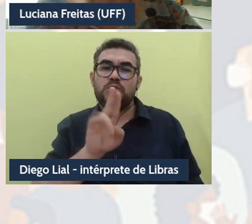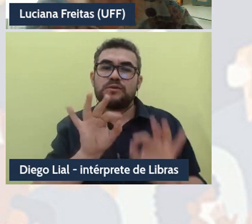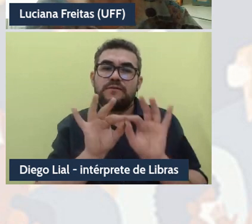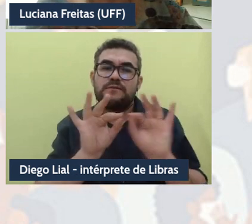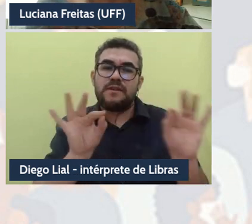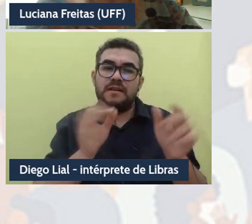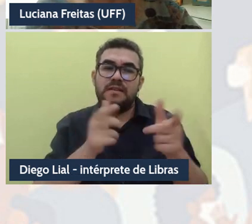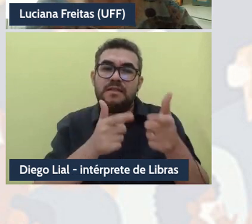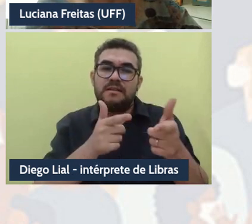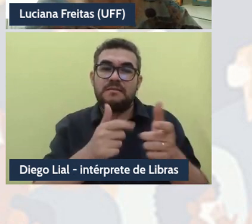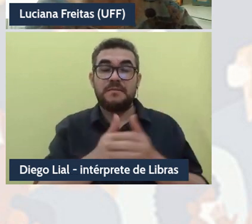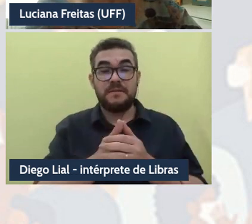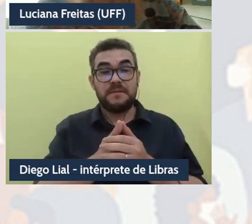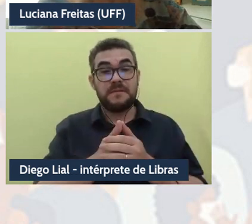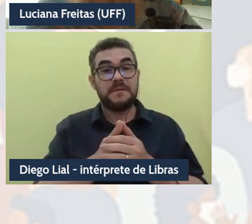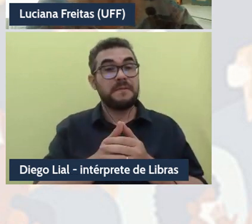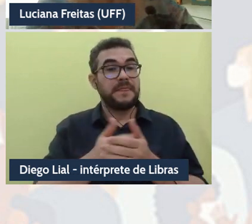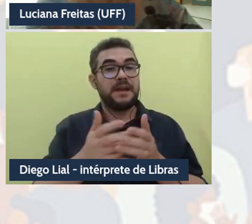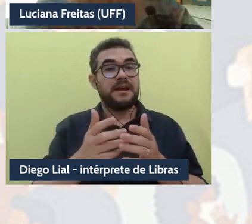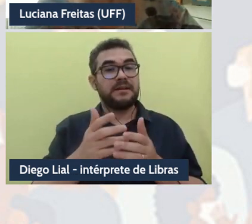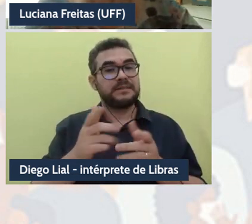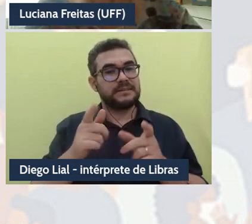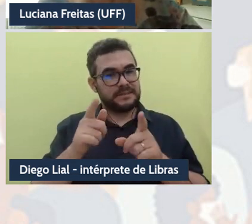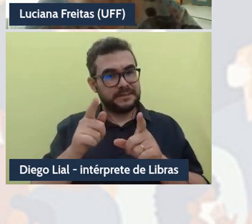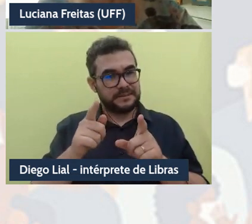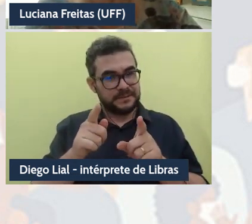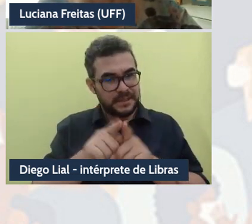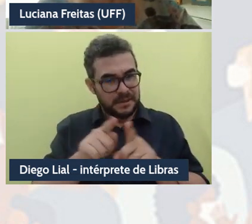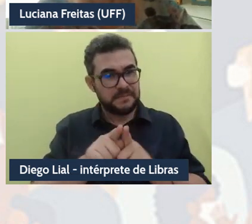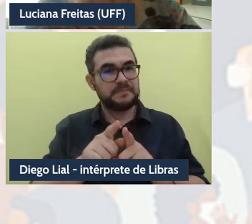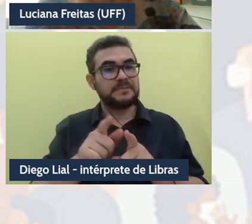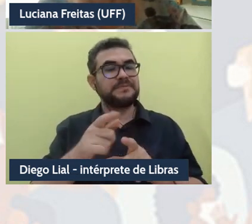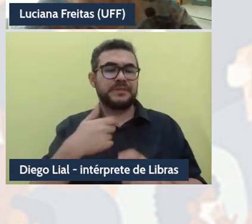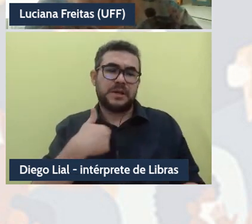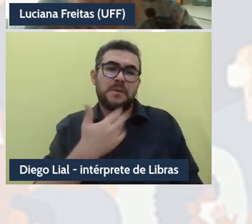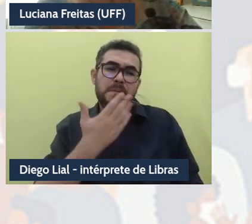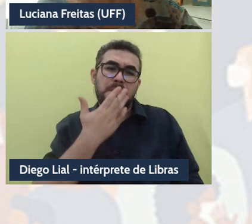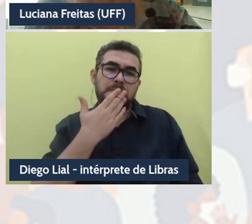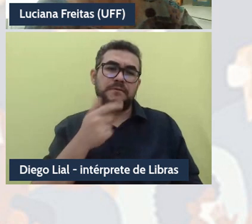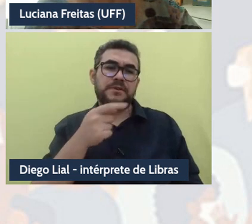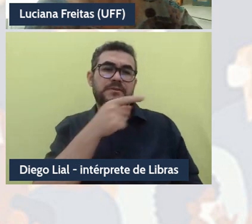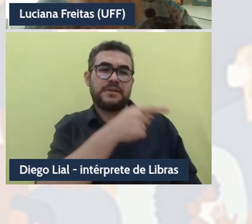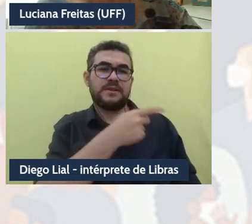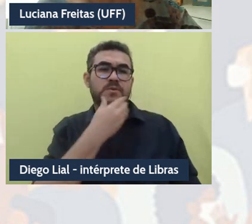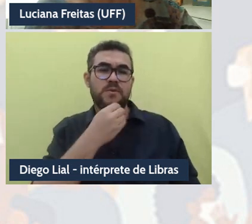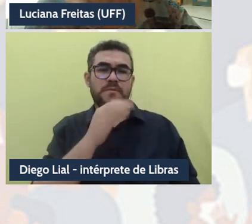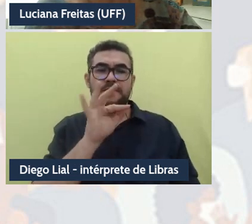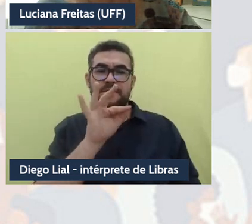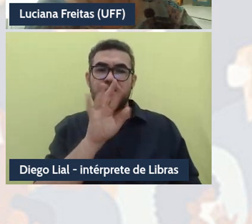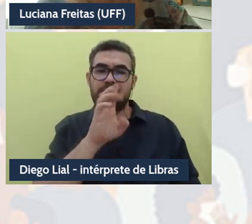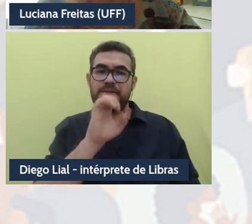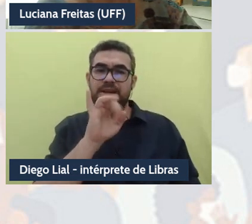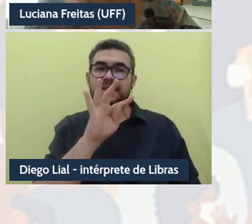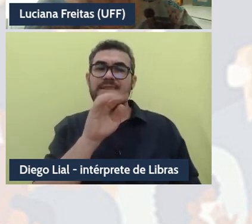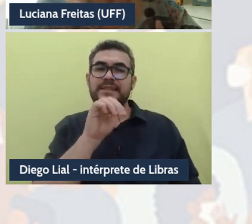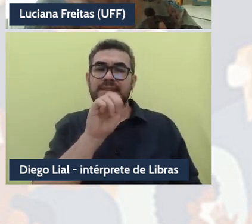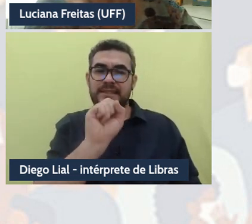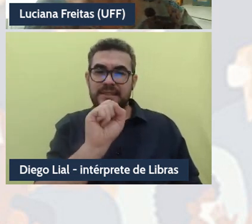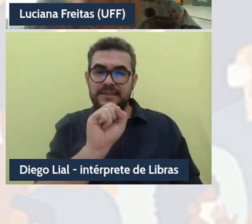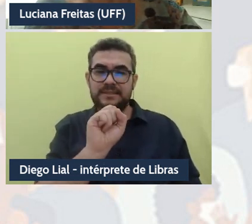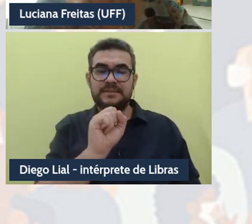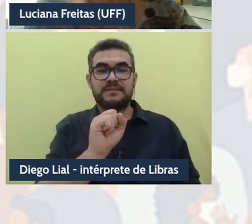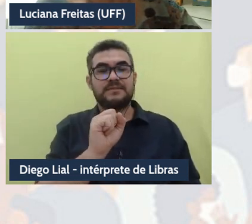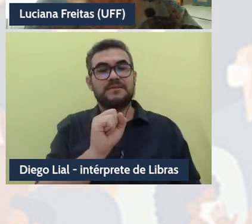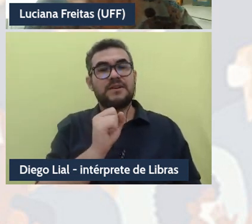pelo Sahlberg, um pesquisador finlandês. Eu prefiro a designação do Freitas porque ela é bem mais explícita do que a do Sahlberg.